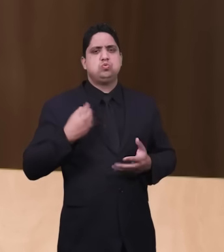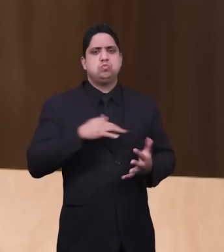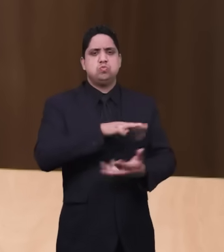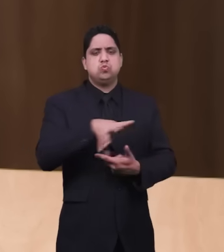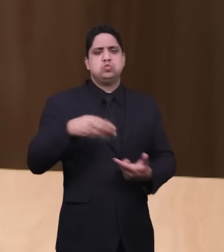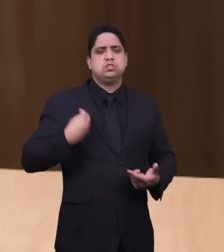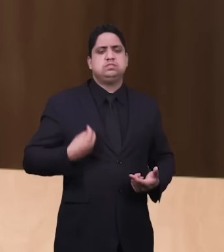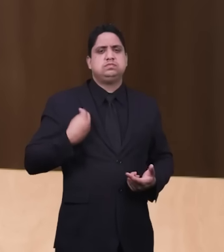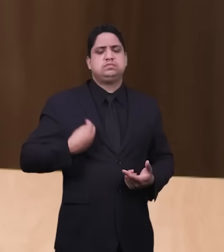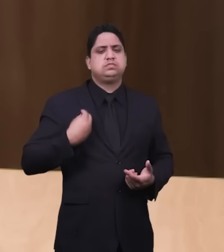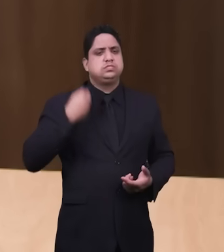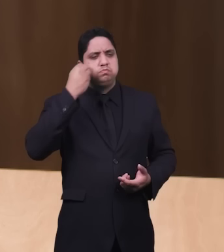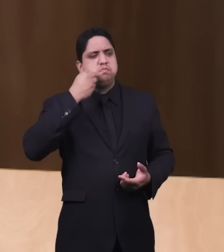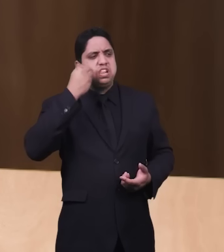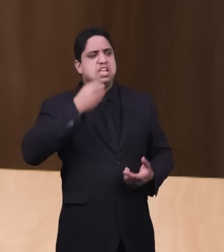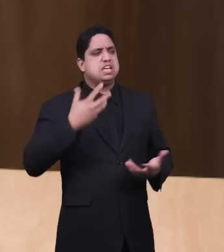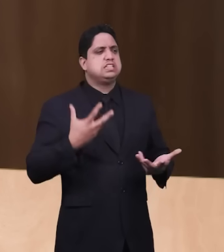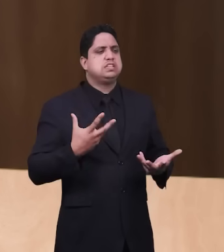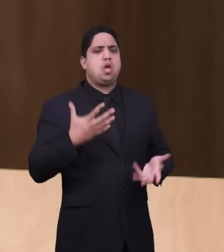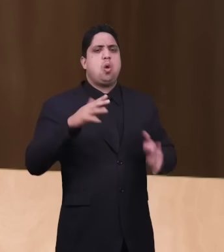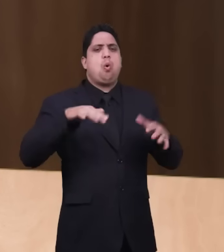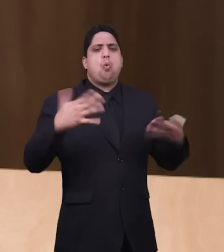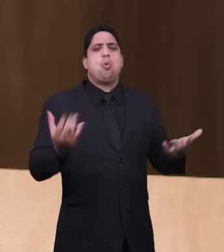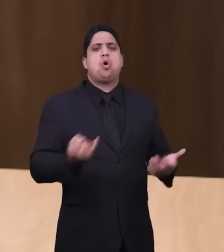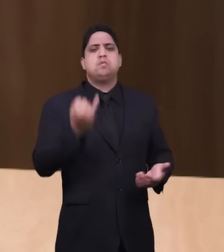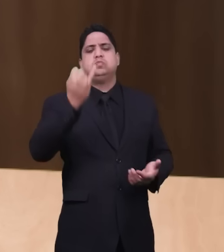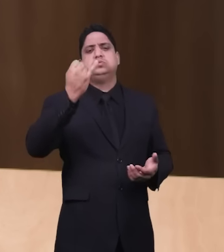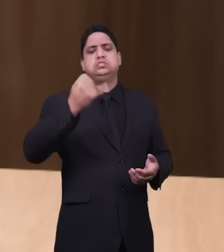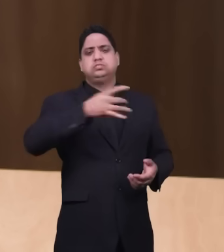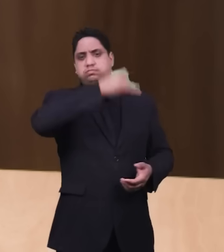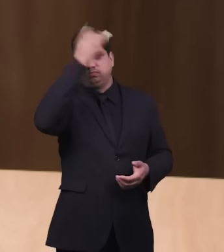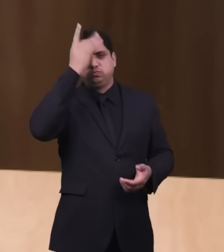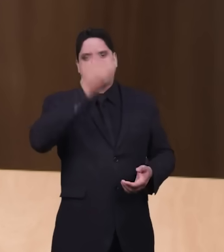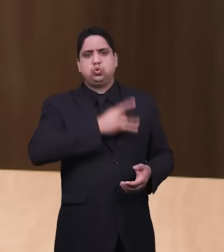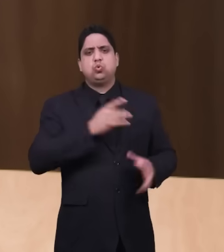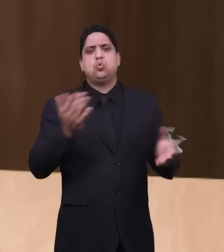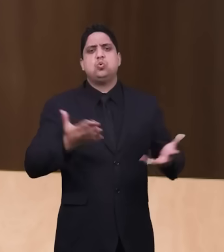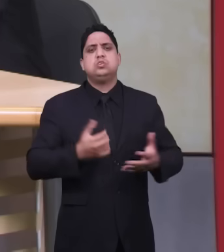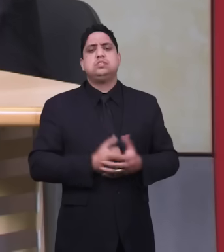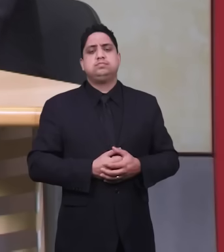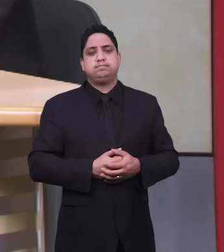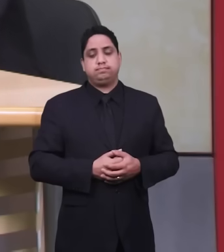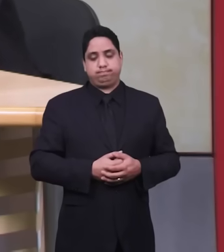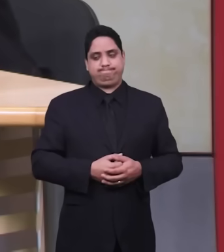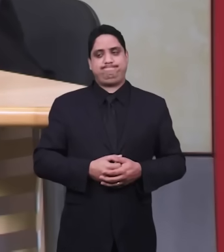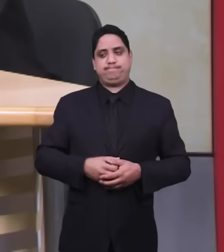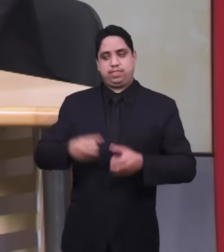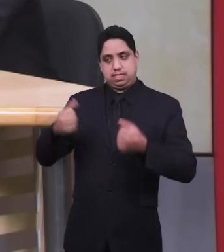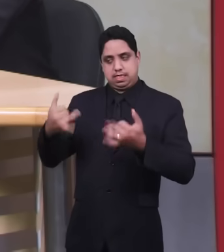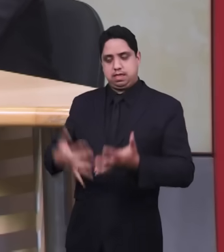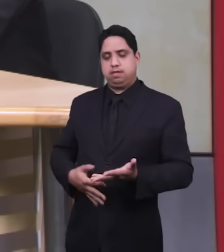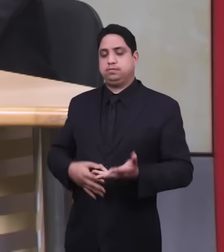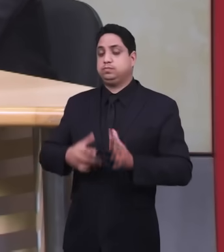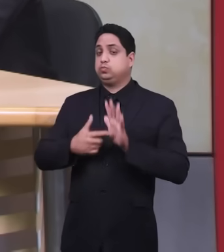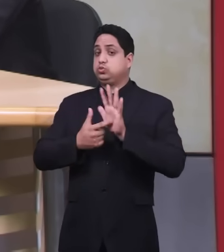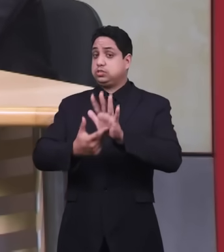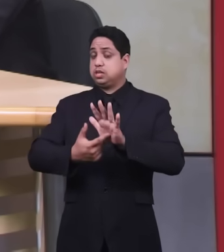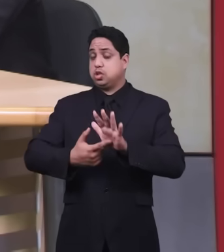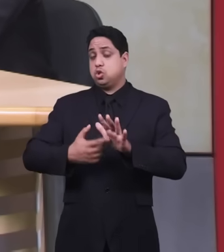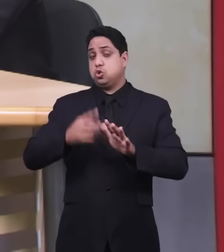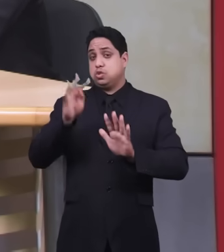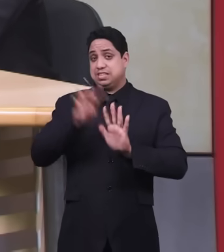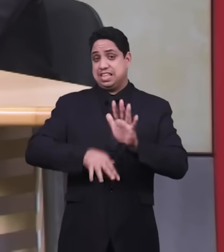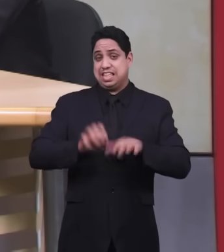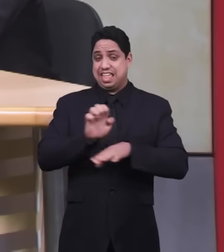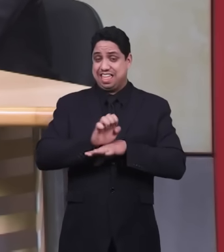a experiência da igreja. Qual a importância do batismo com o Espírito Santo hoje na vida da igreja? Amadeu, vou mencionar um texto em Efésios,